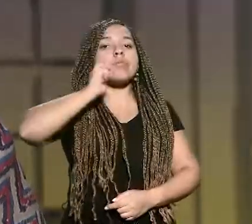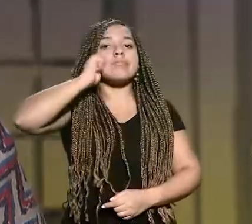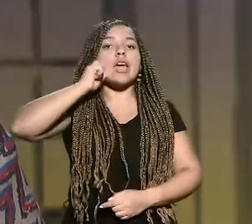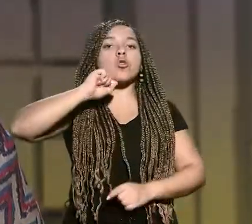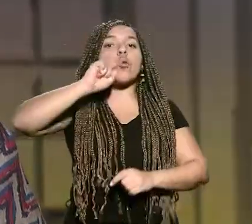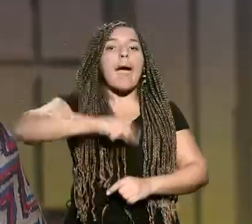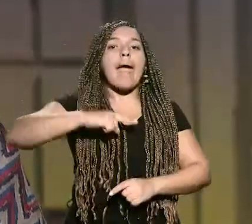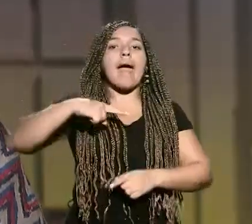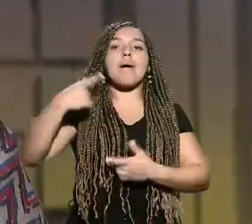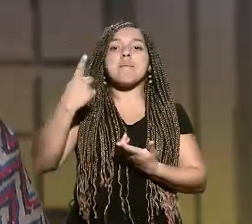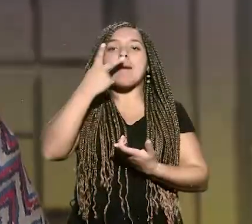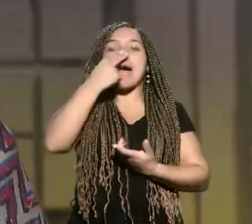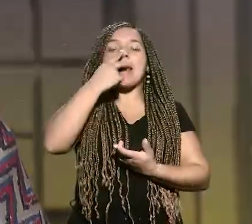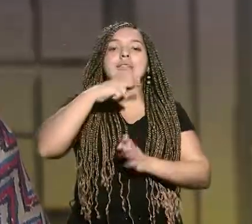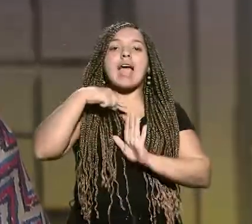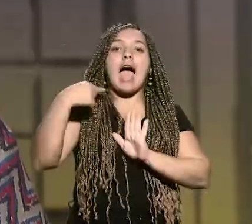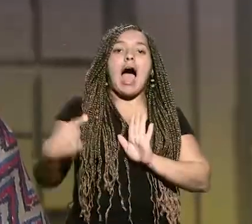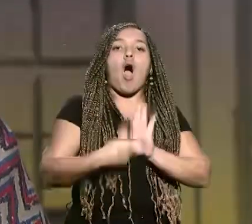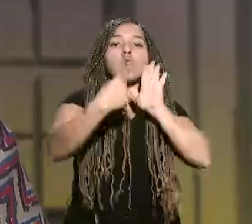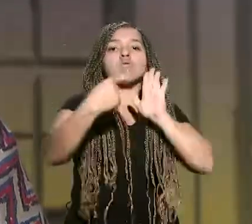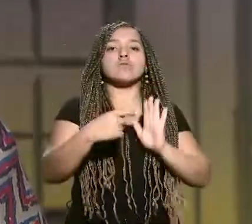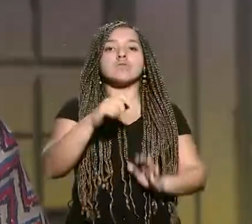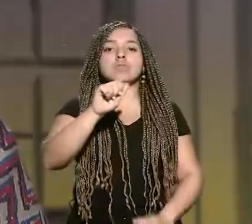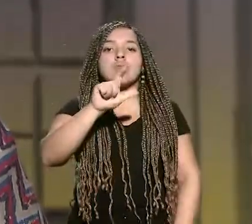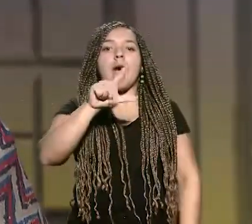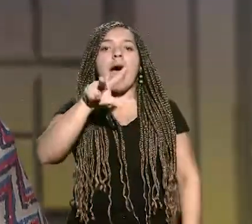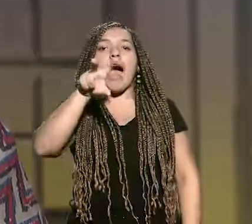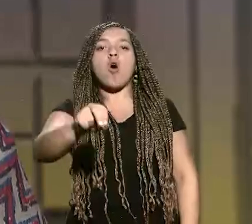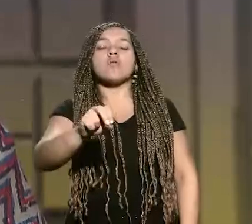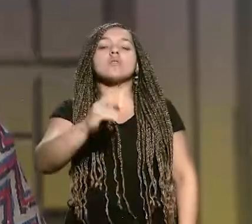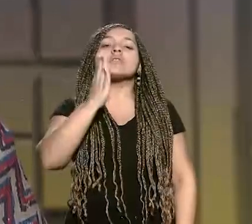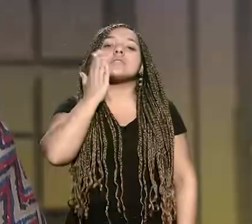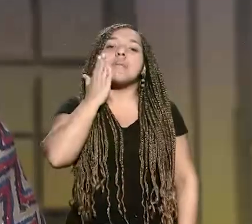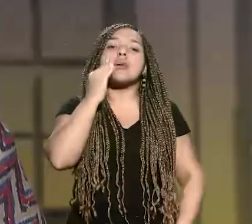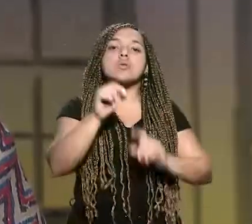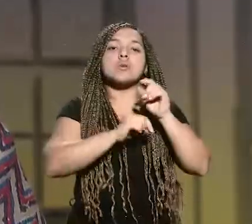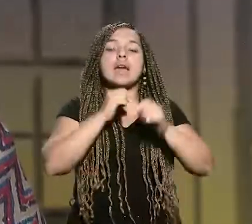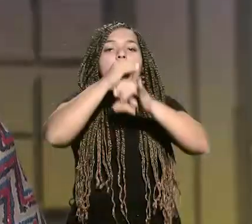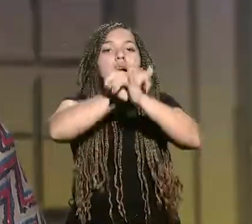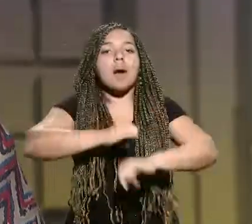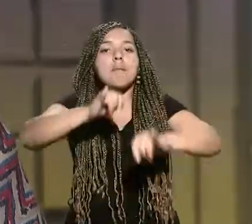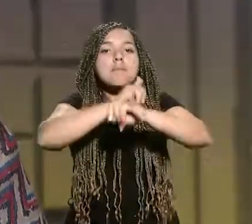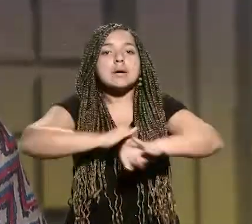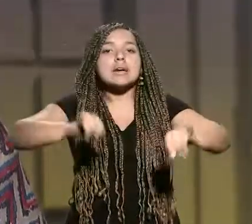corroborando, não sei nem se é essa palavra, mas tem uma coisa da naturalização